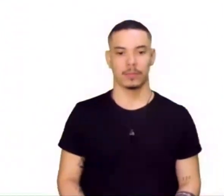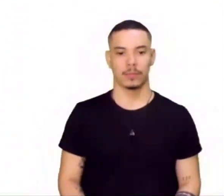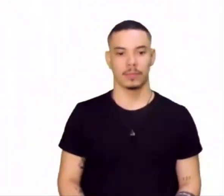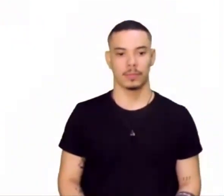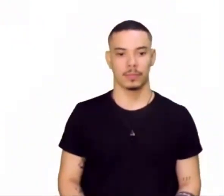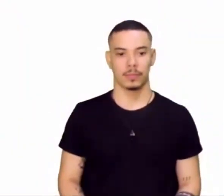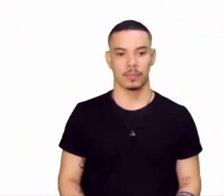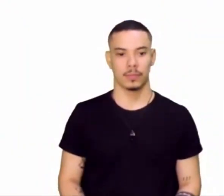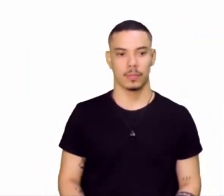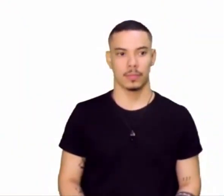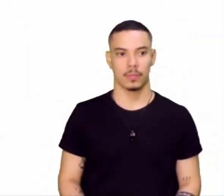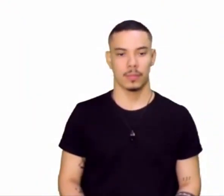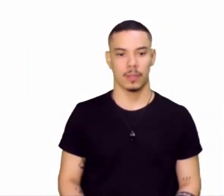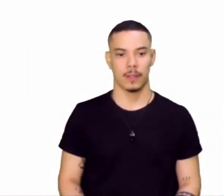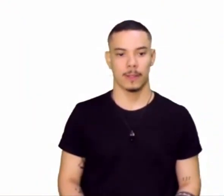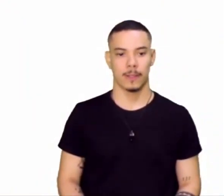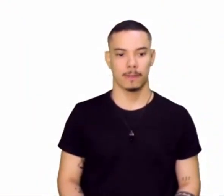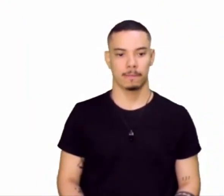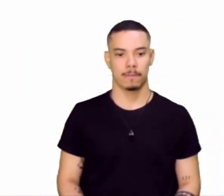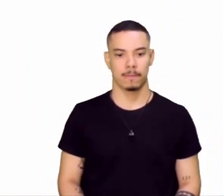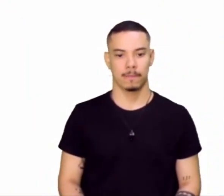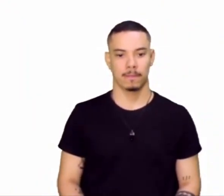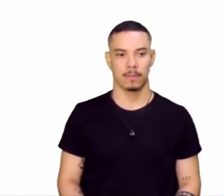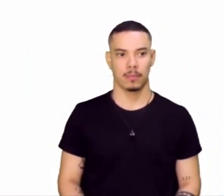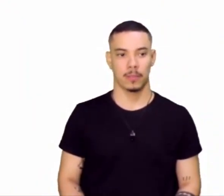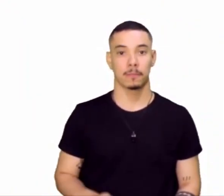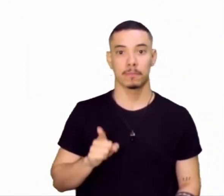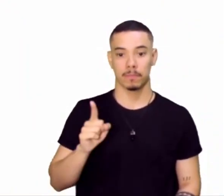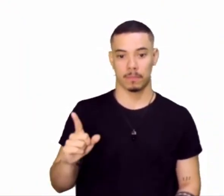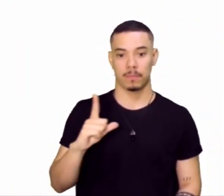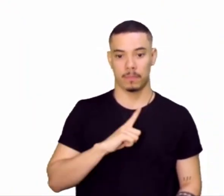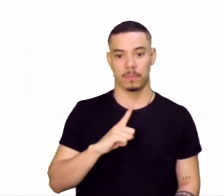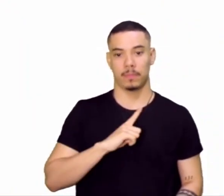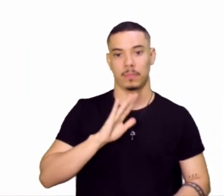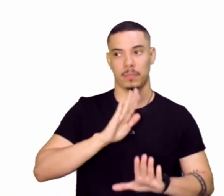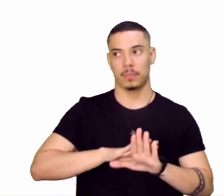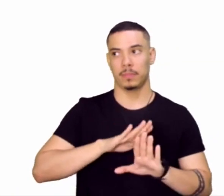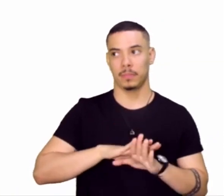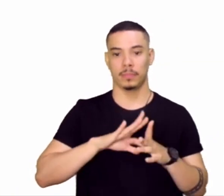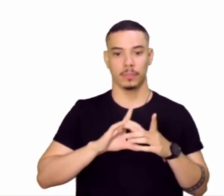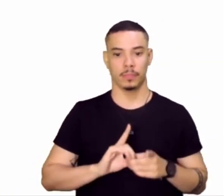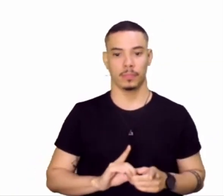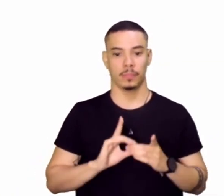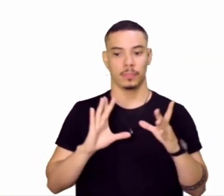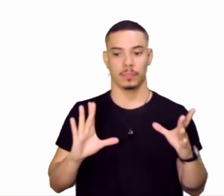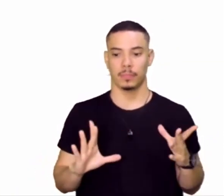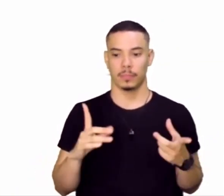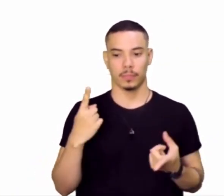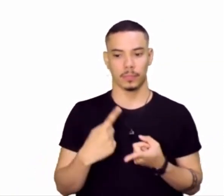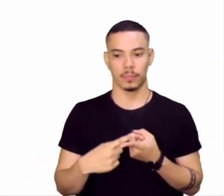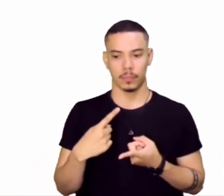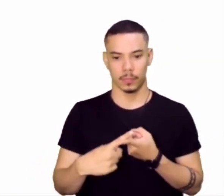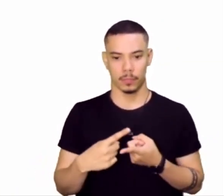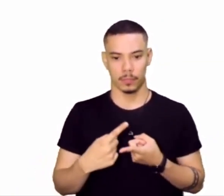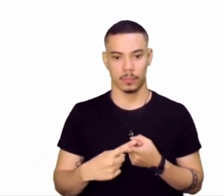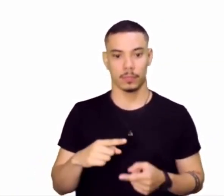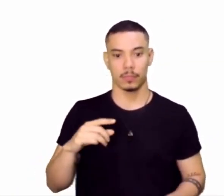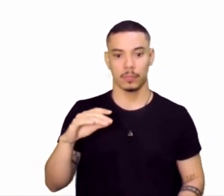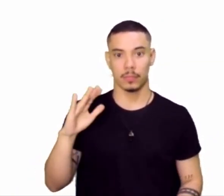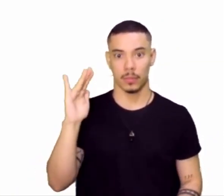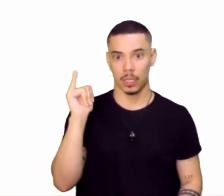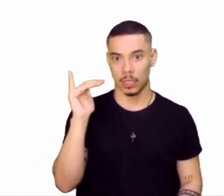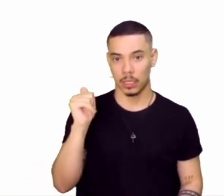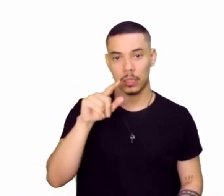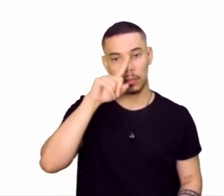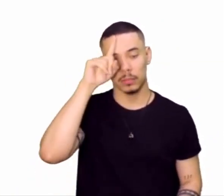ali. Isso se aplica à ideologia democrática, ó. Gente, ó, ciência das ideias. Que